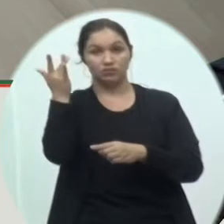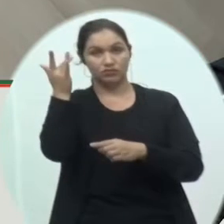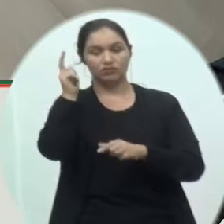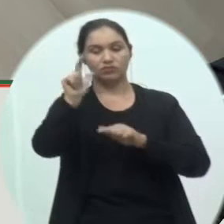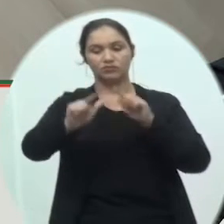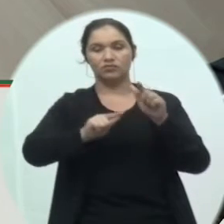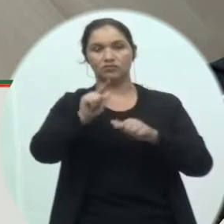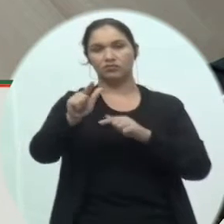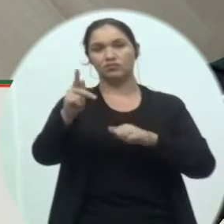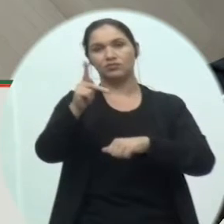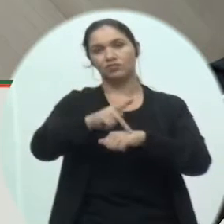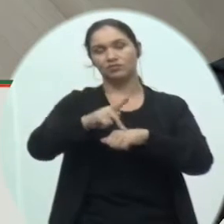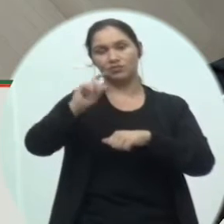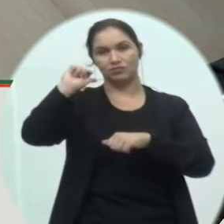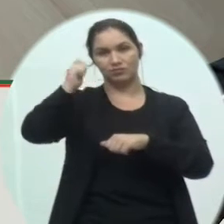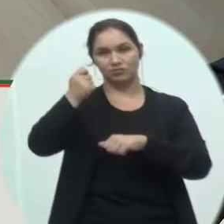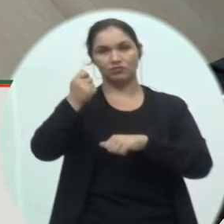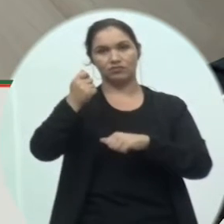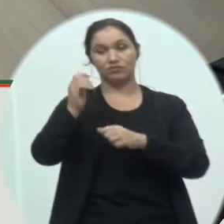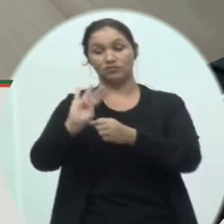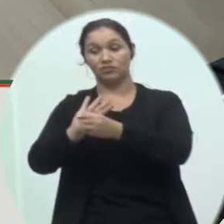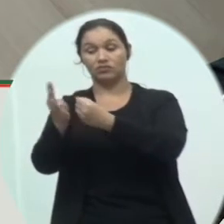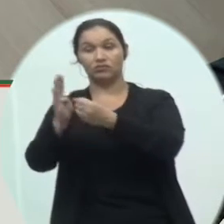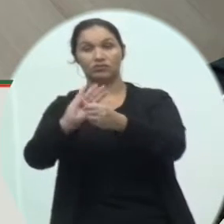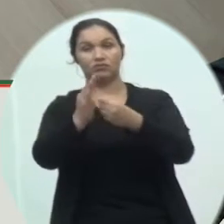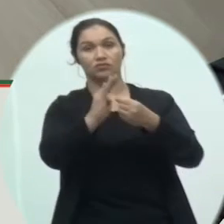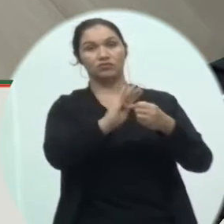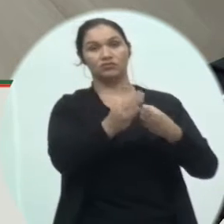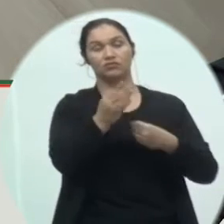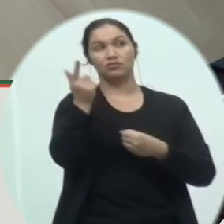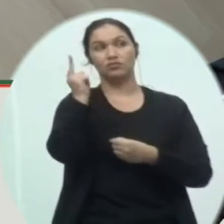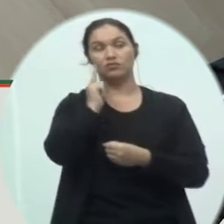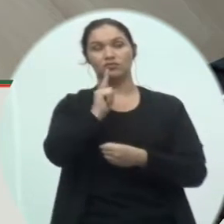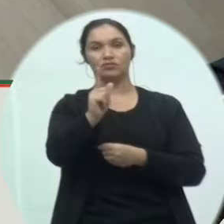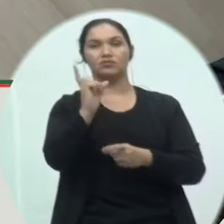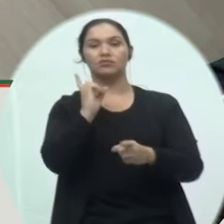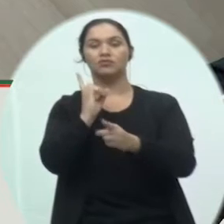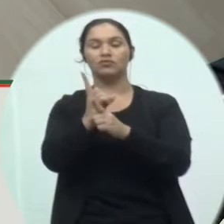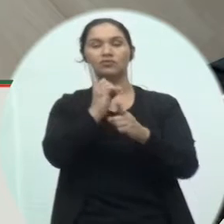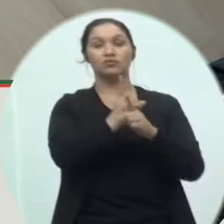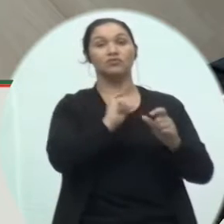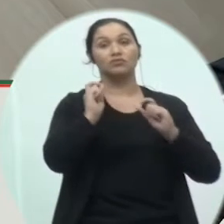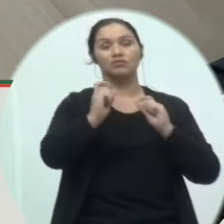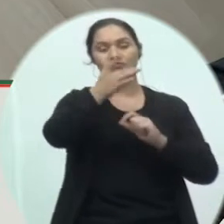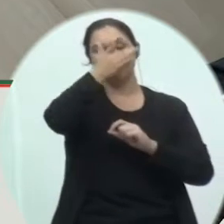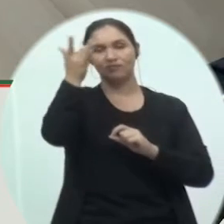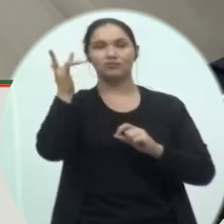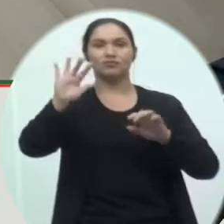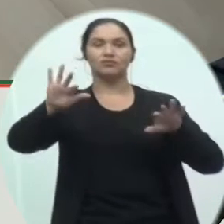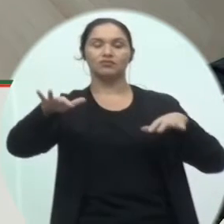está encontrando muitas pessoas fora de qualquer igreja. A Igreja Presbiteriana de Criciúma